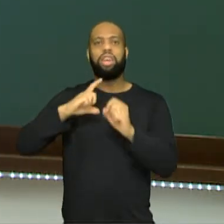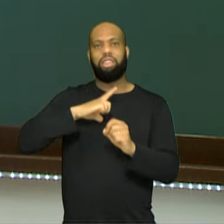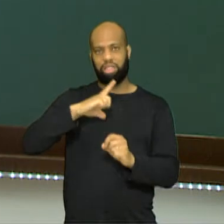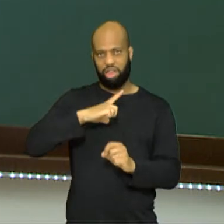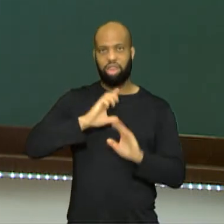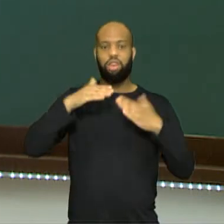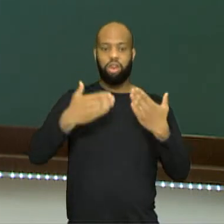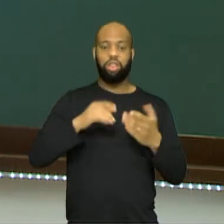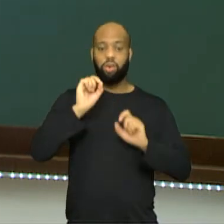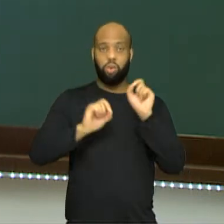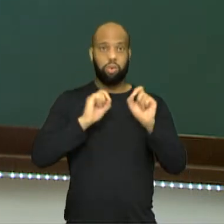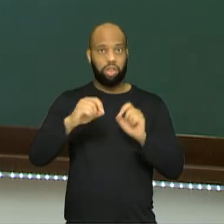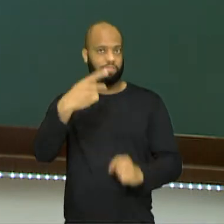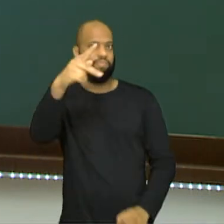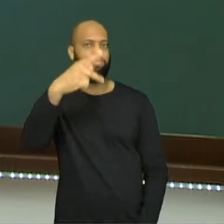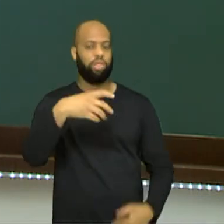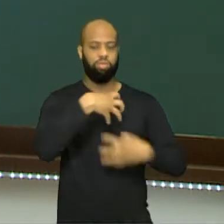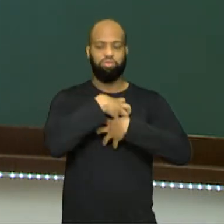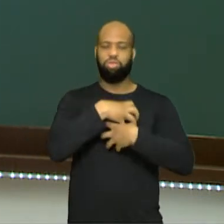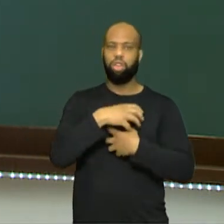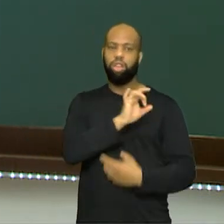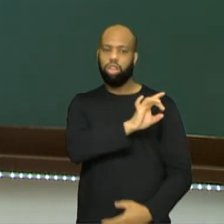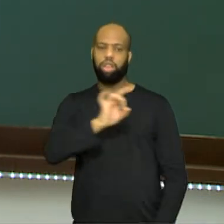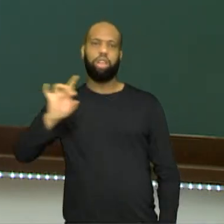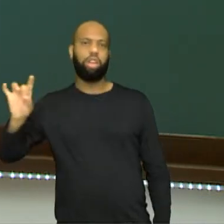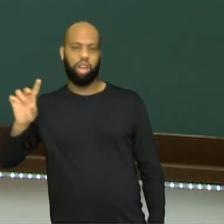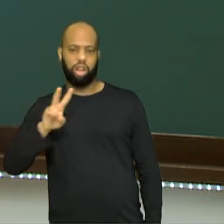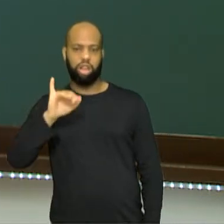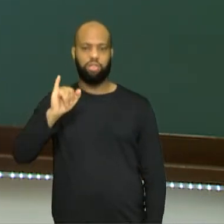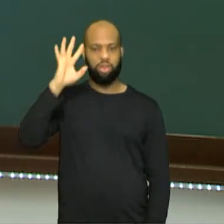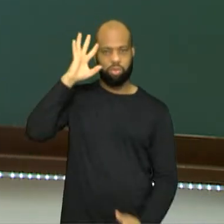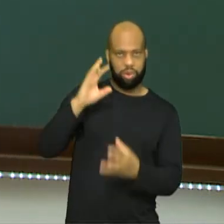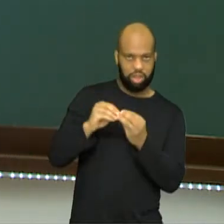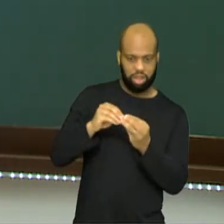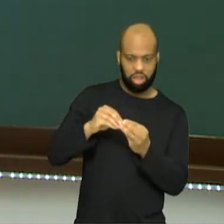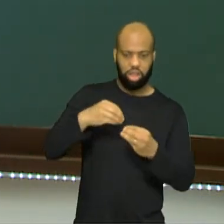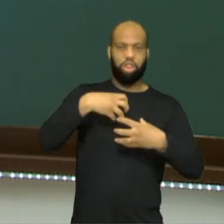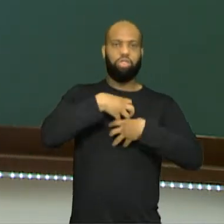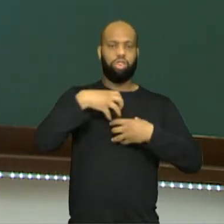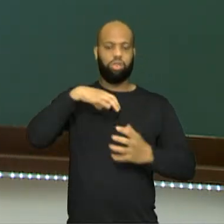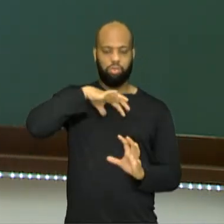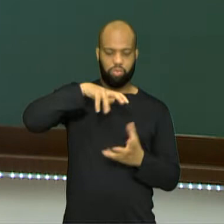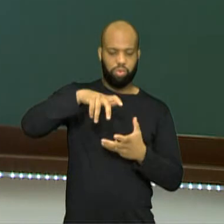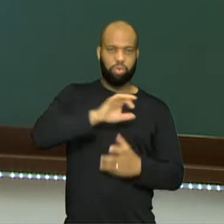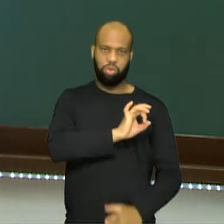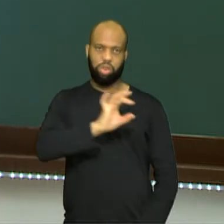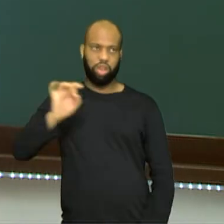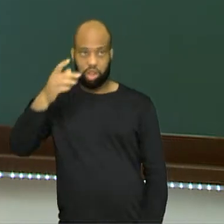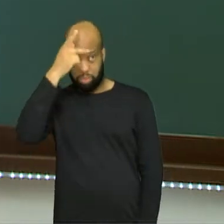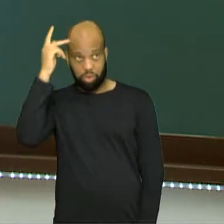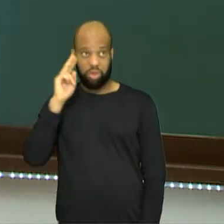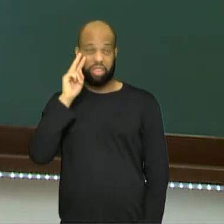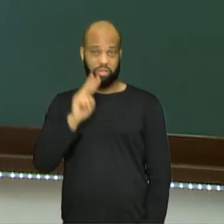Aí vai da particularidade, da forma de interpretação, da visão de mundo de cada leitor.